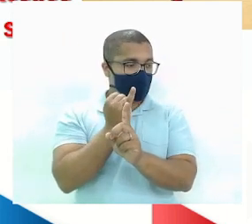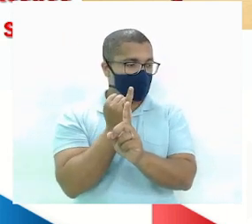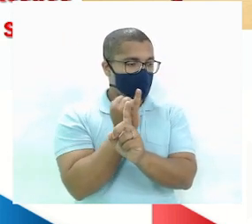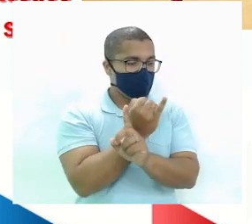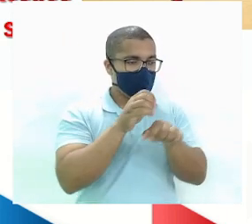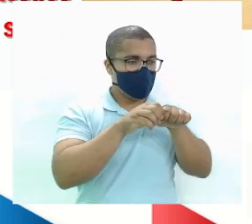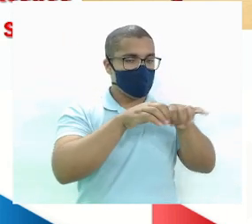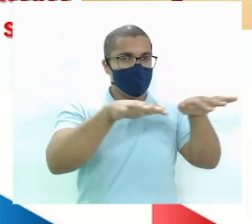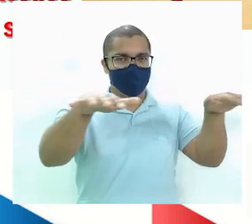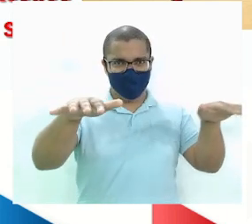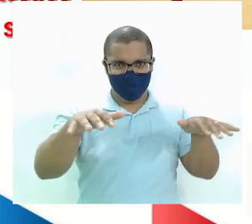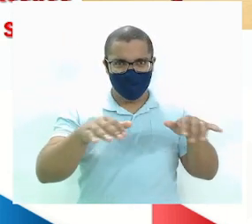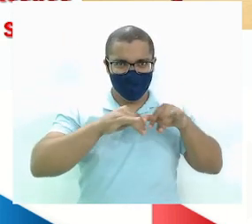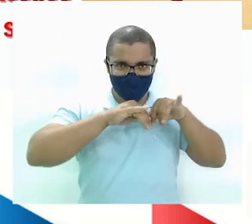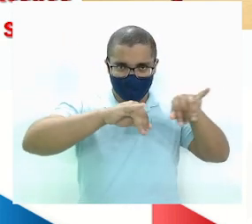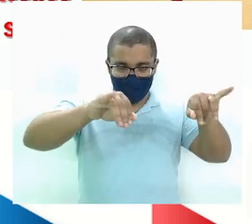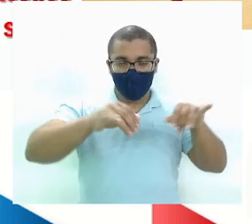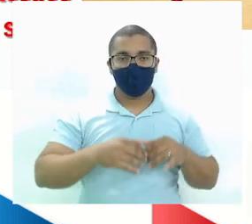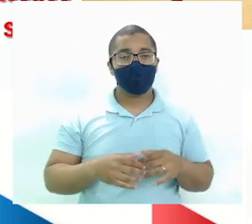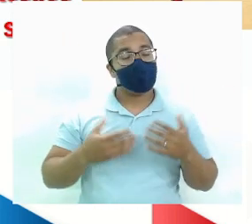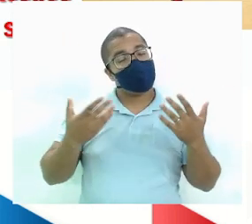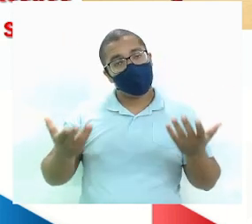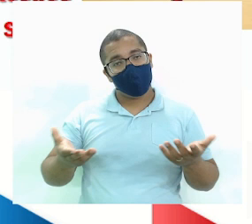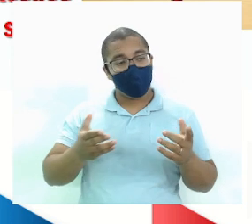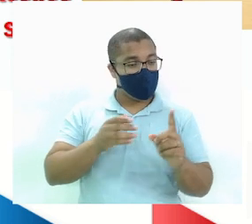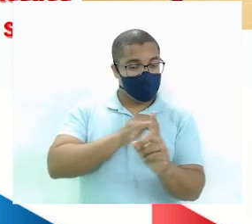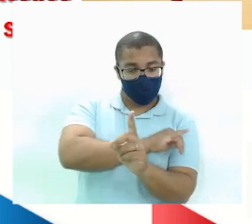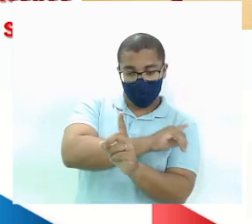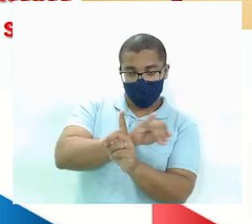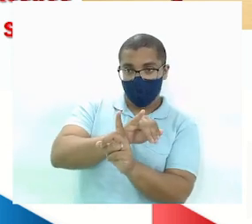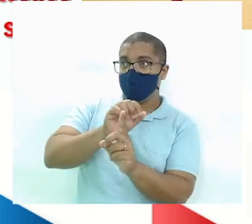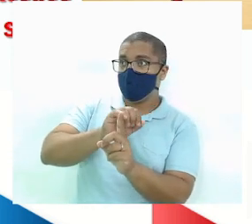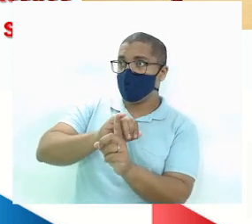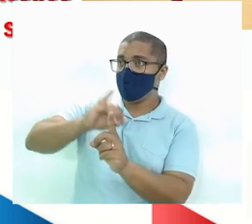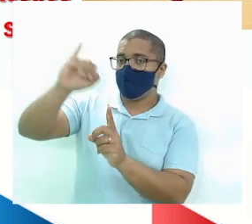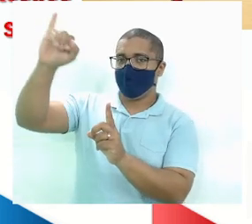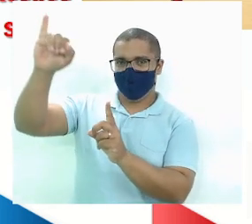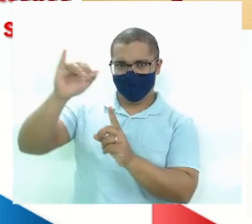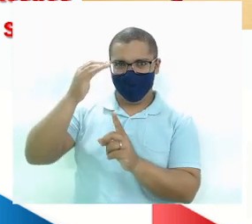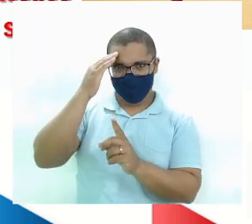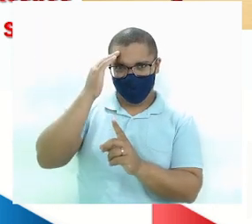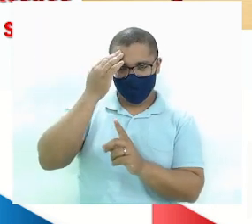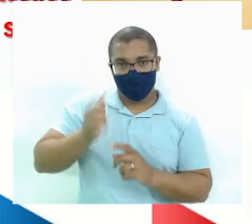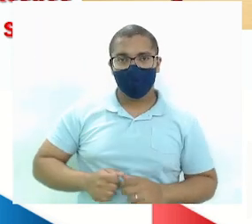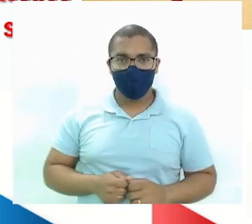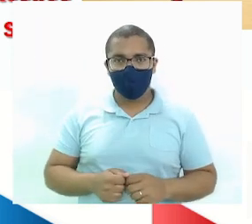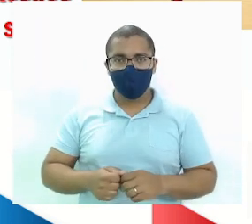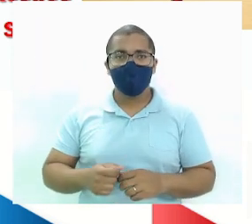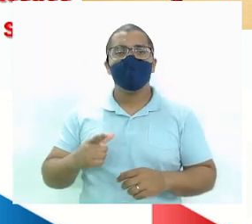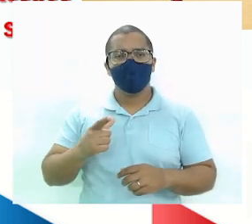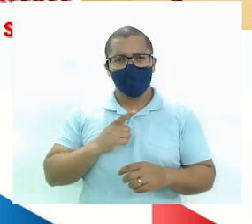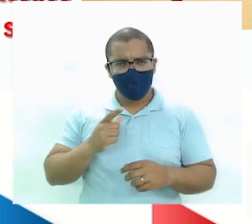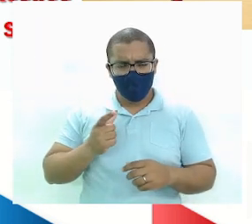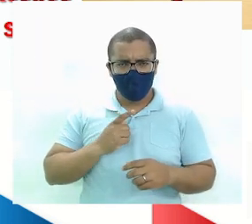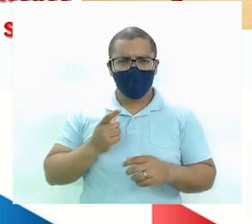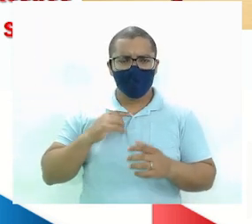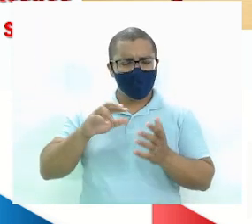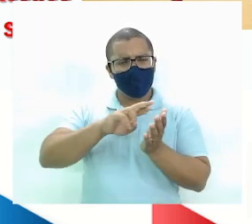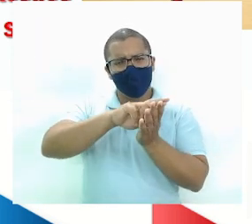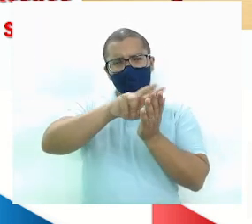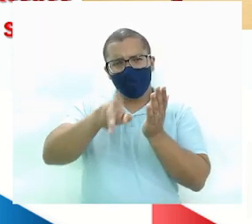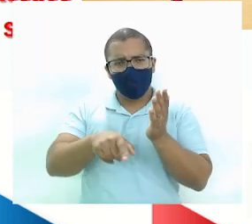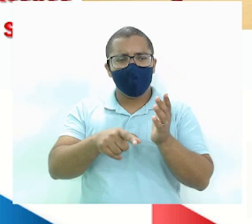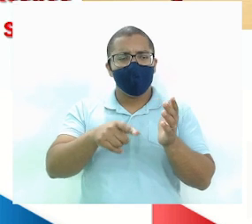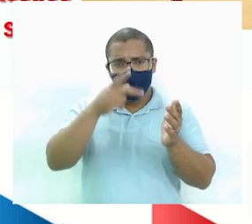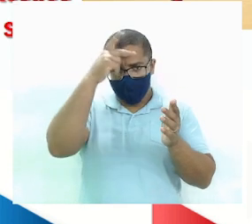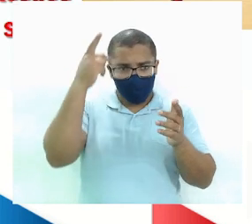em unidades familiares ligadas por laços de sangue e ancestrais comuns. Os camponeses